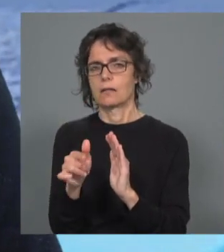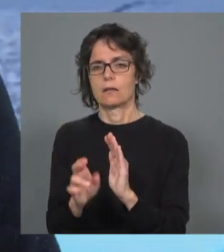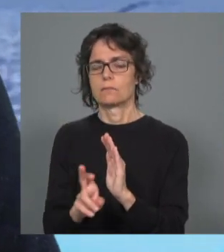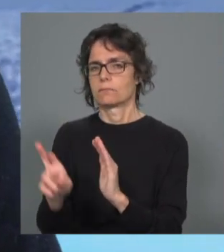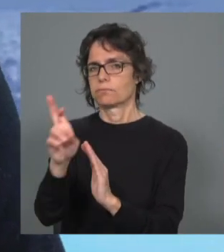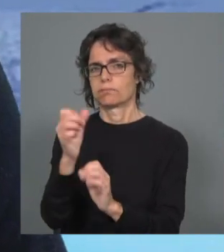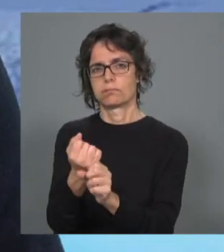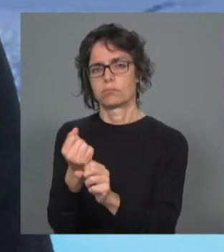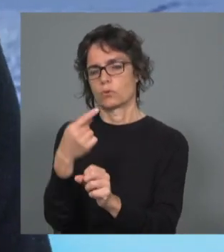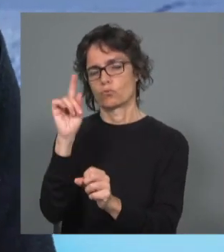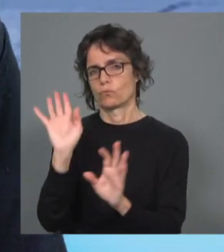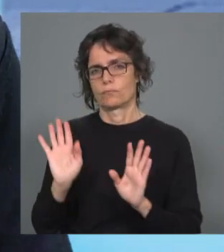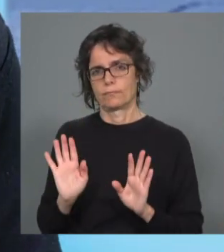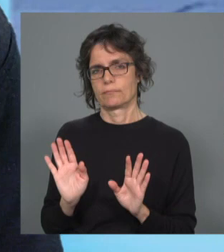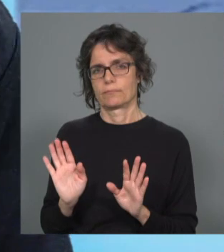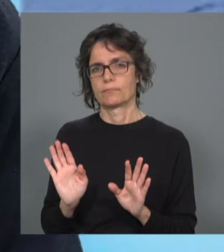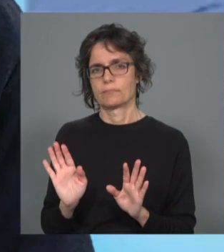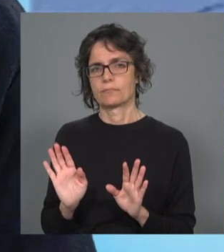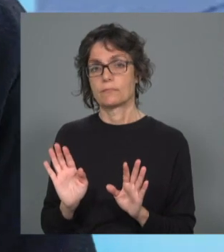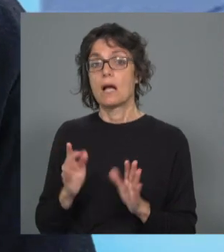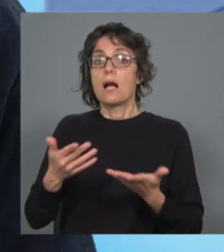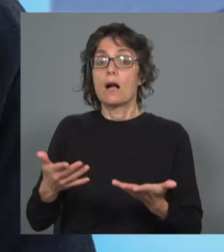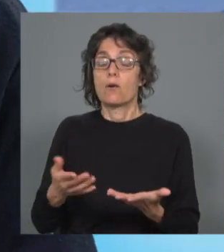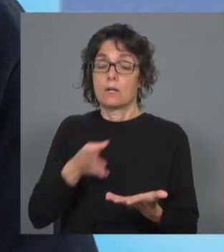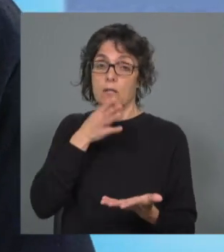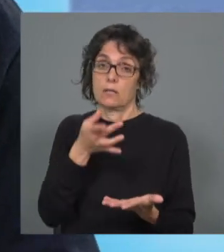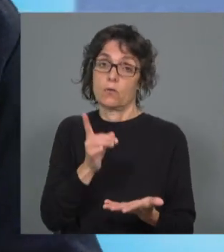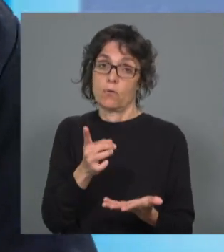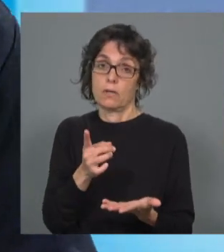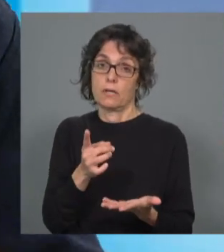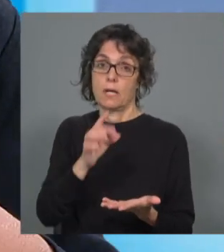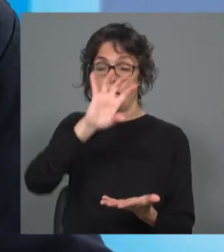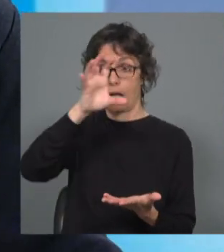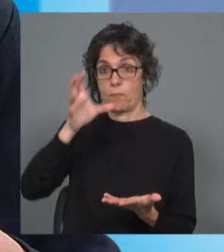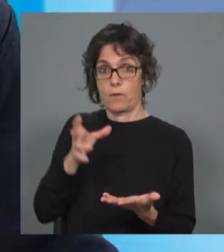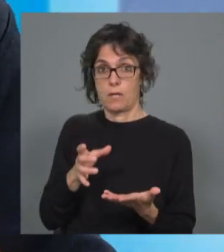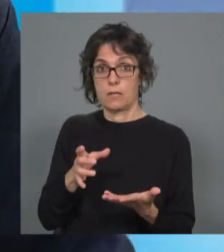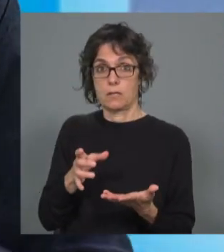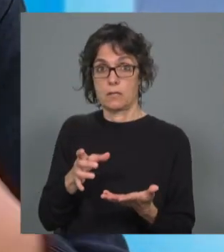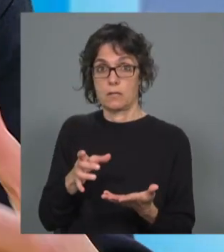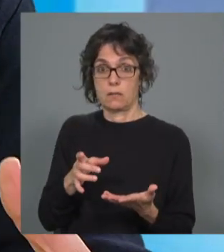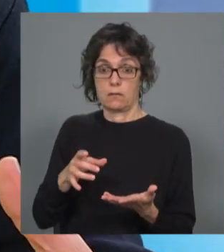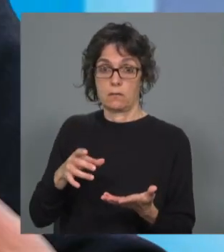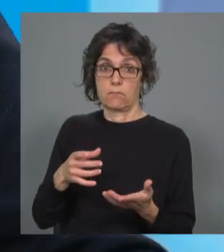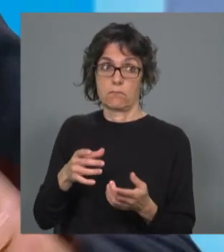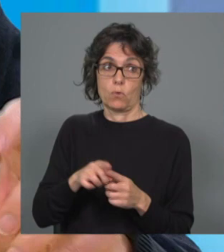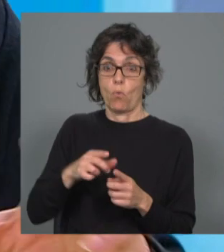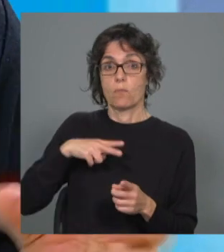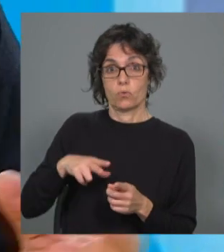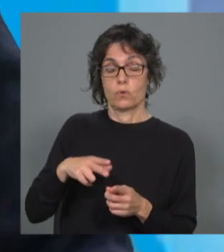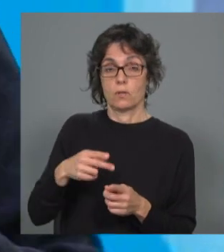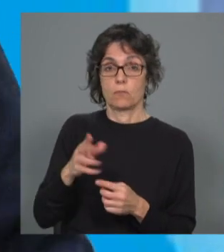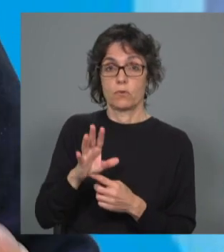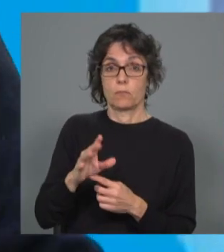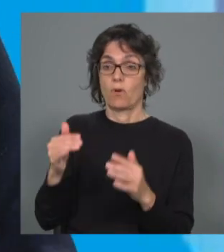de emprego. O que é certo é que agora, em países como o nosso, isso está a retomar. Digamos, na